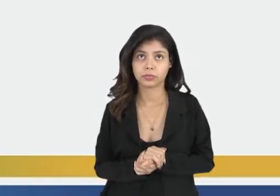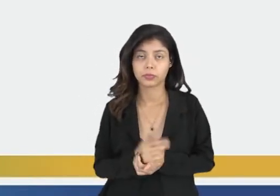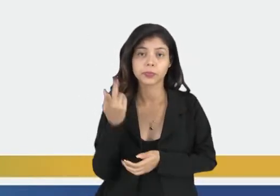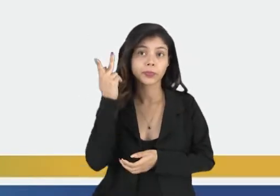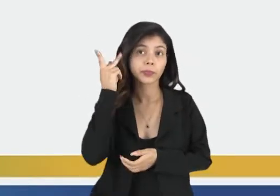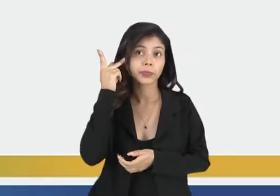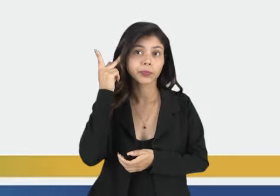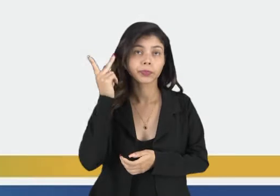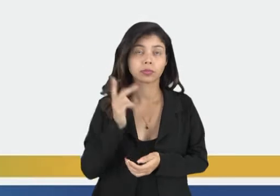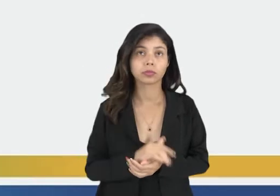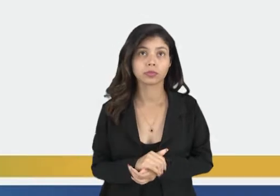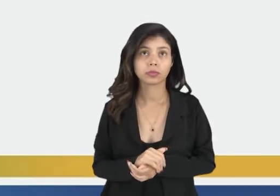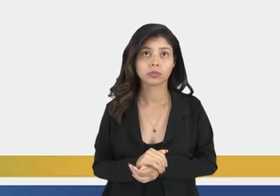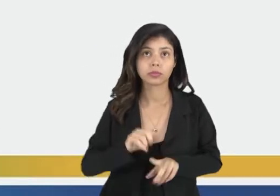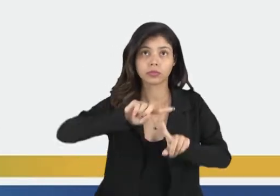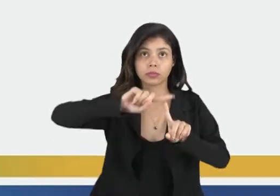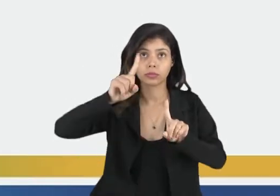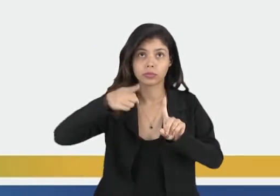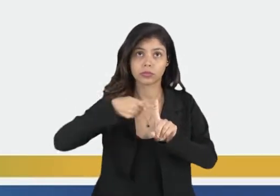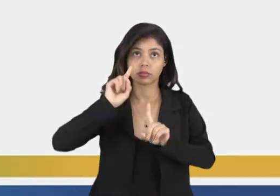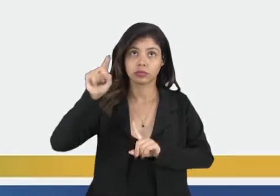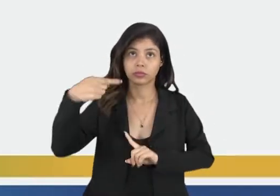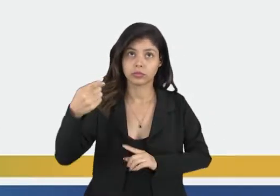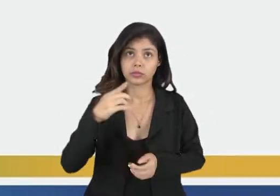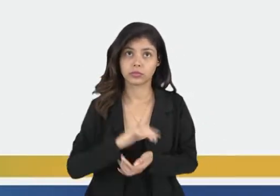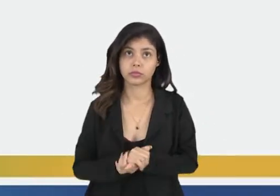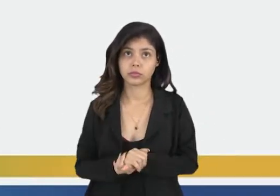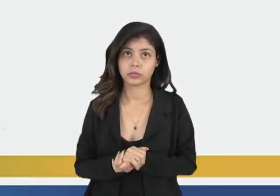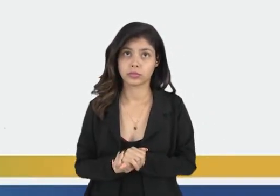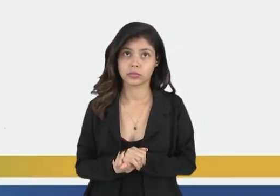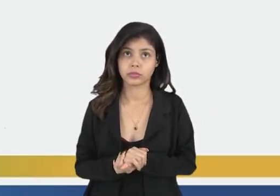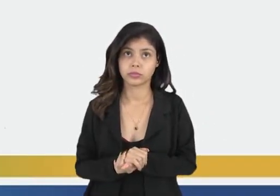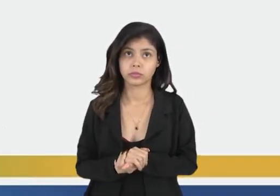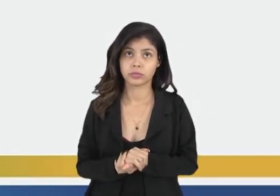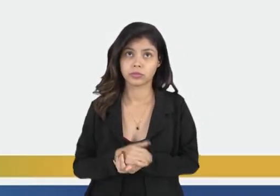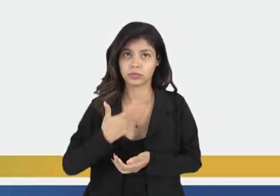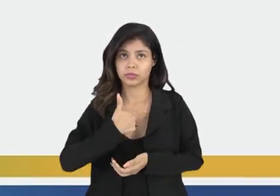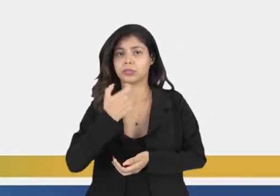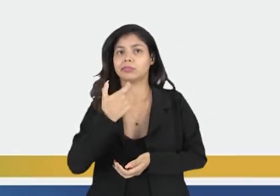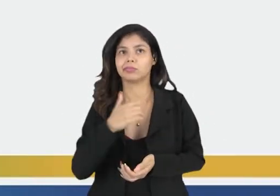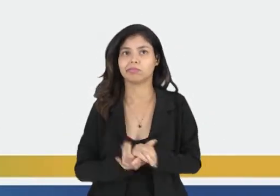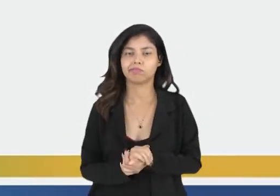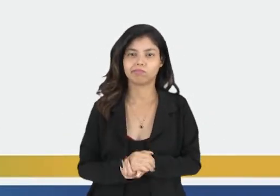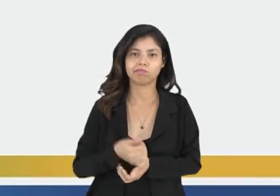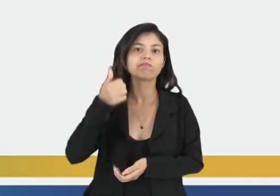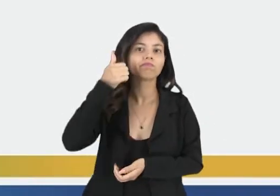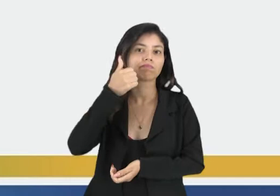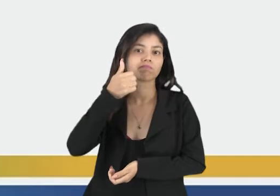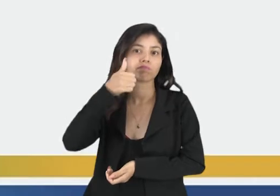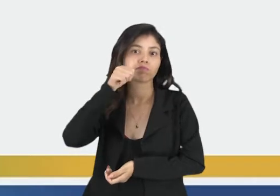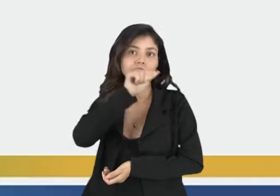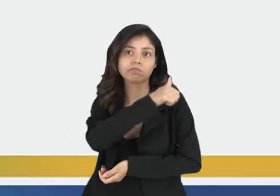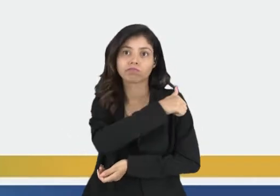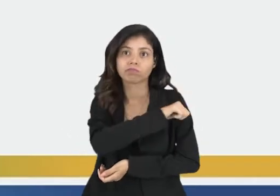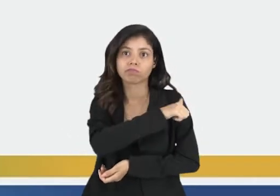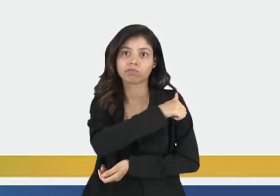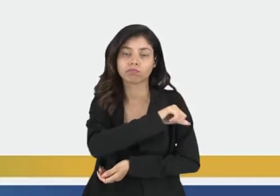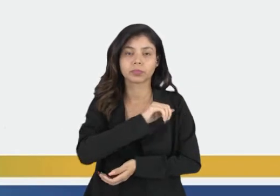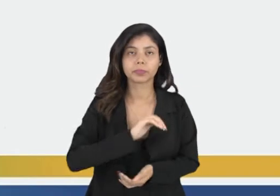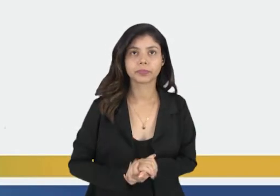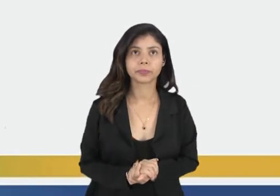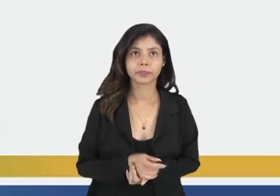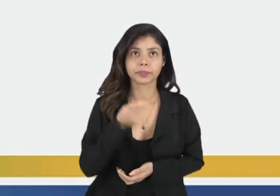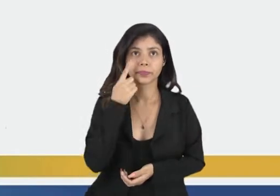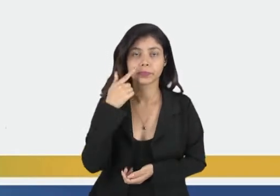Paulo diz: grávida morre após ser baleada em tiroteio no Rio de Janeiro.